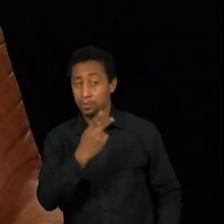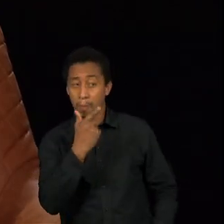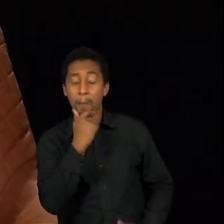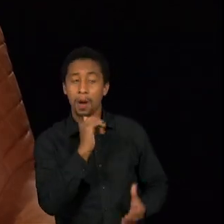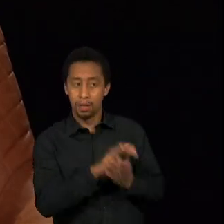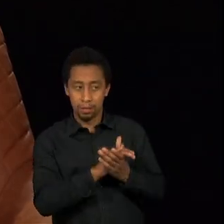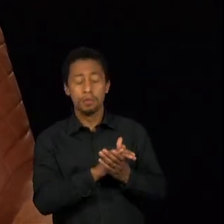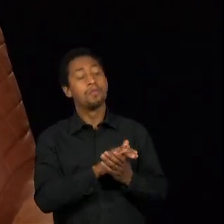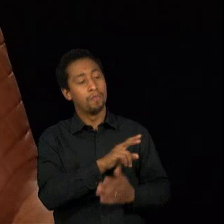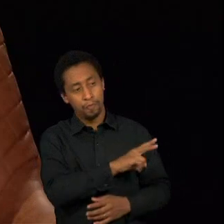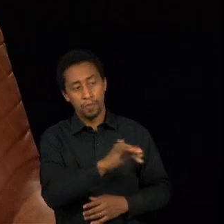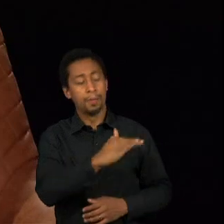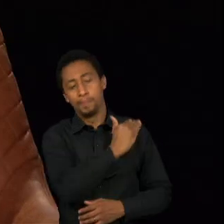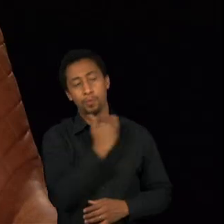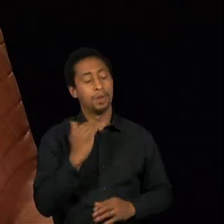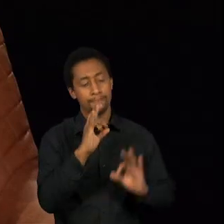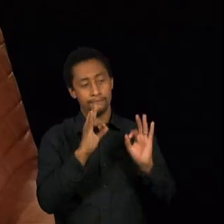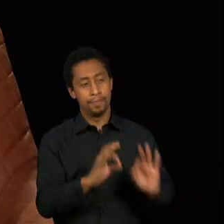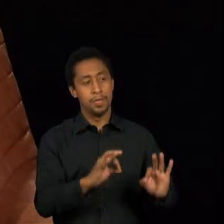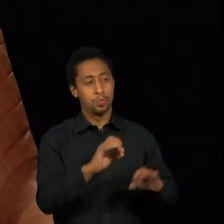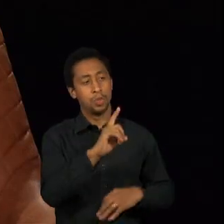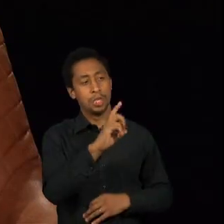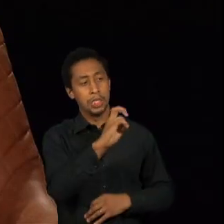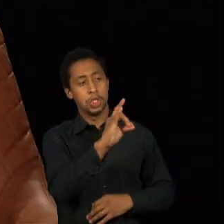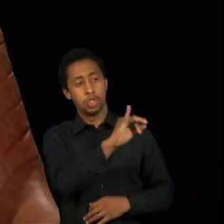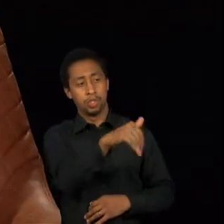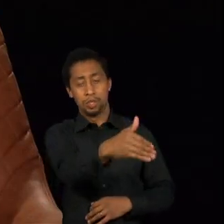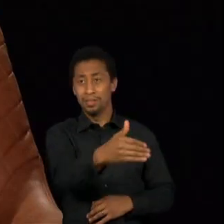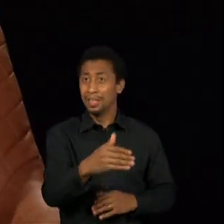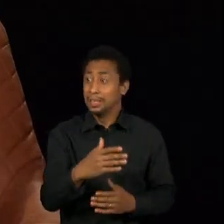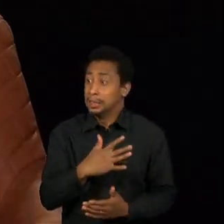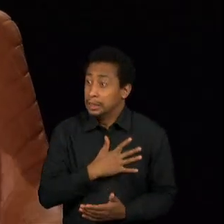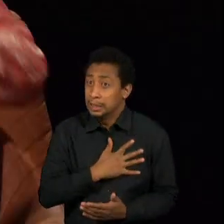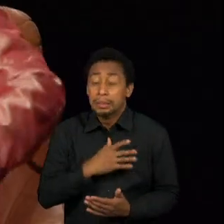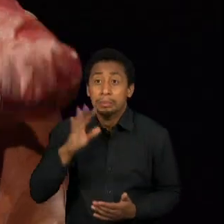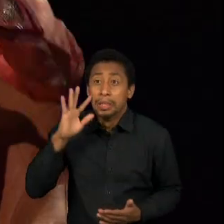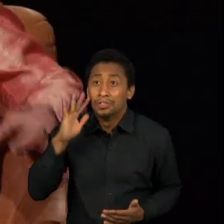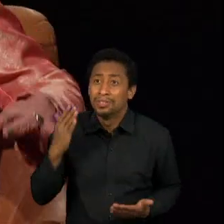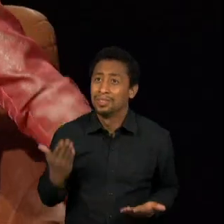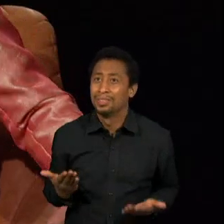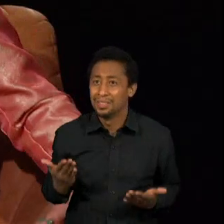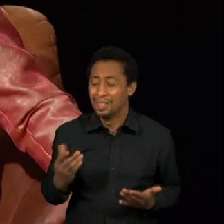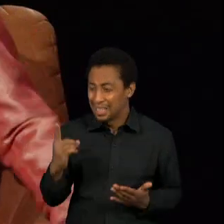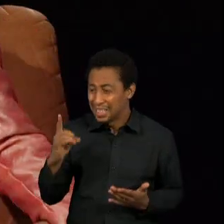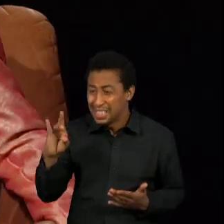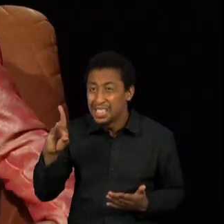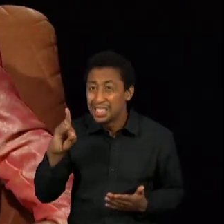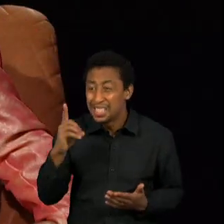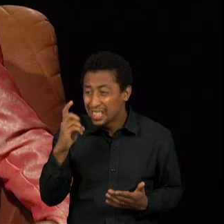no cérebro, não, é um ponto que ele não vai viver mais de 15 dias, imagina. Ele normal.